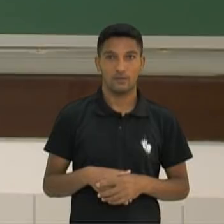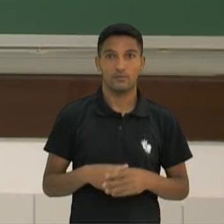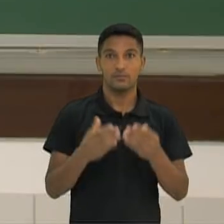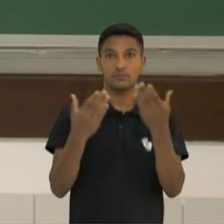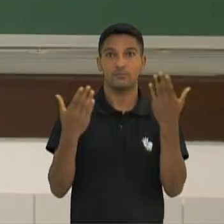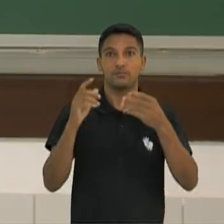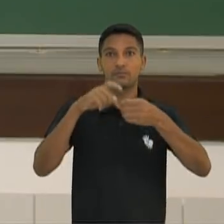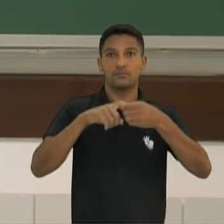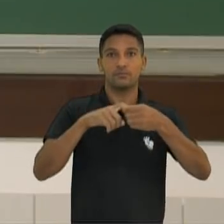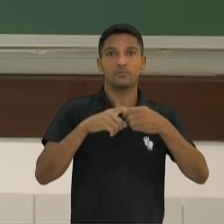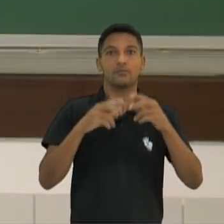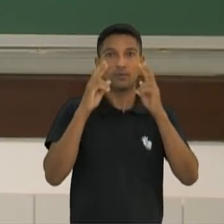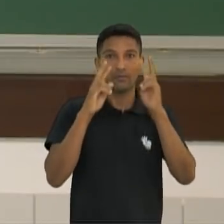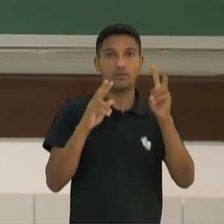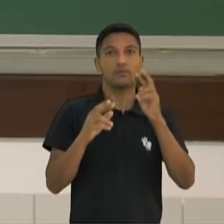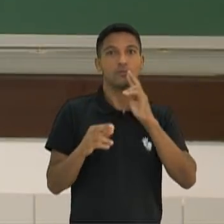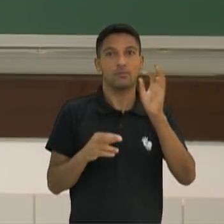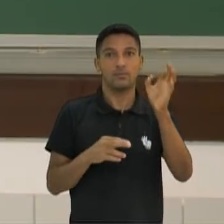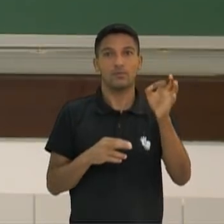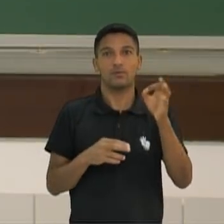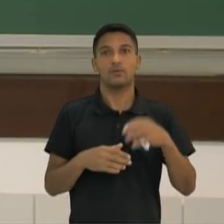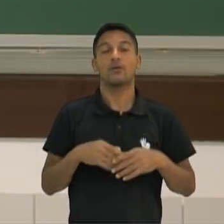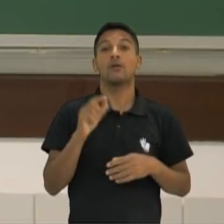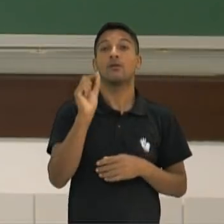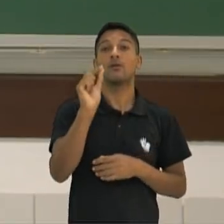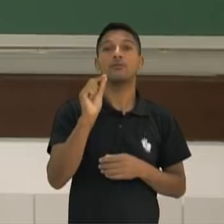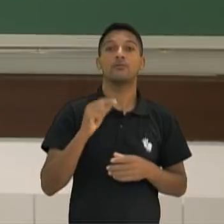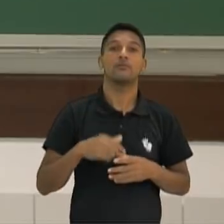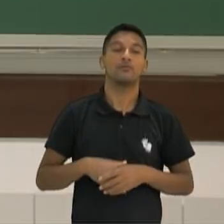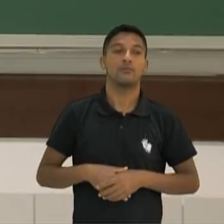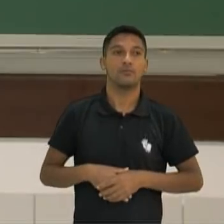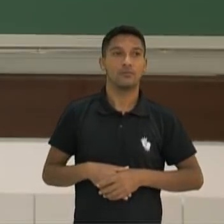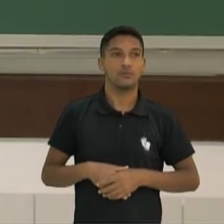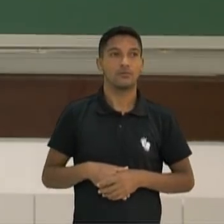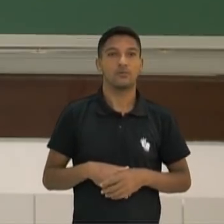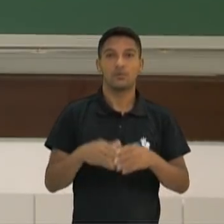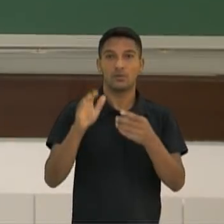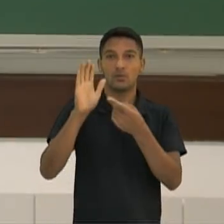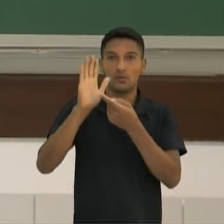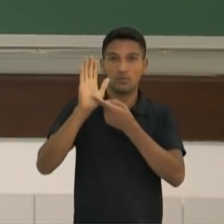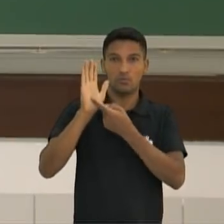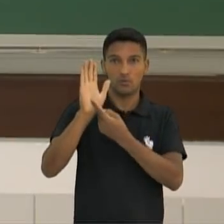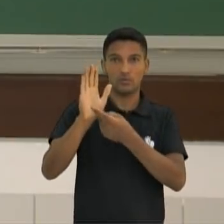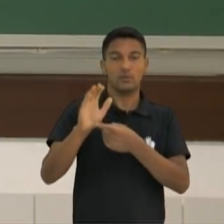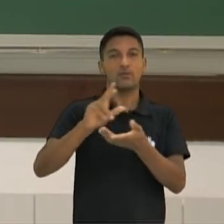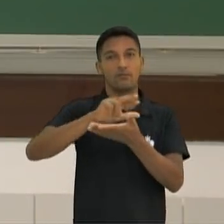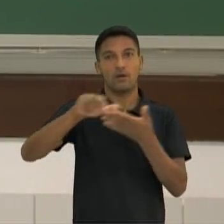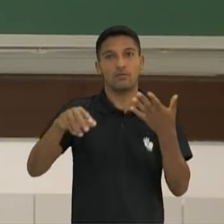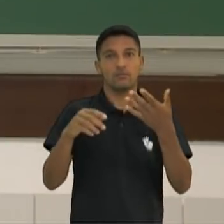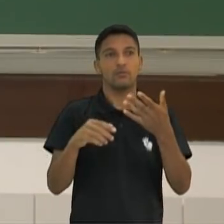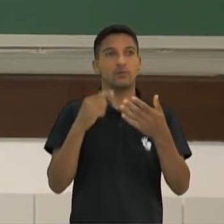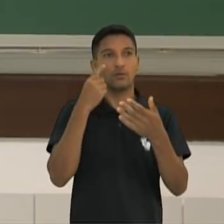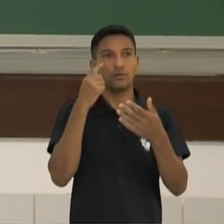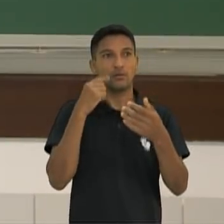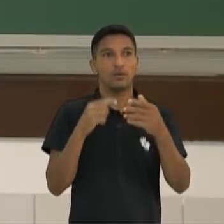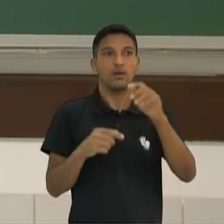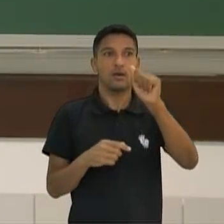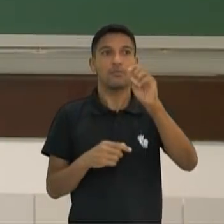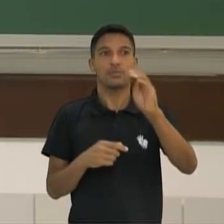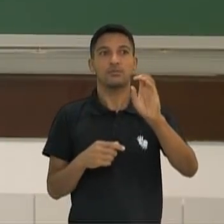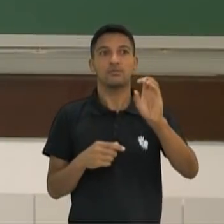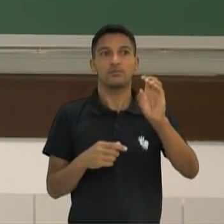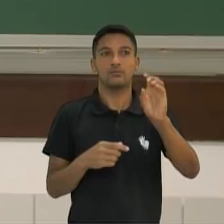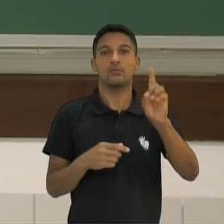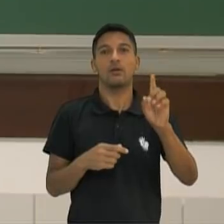Então voltamos para ver a alternativa correta. Vejam o seguinte, a questão mostra várias situações, todas